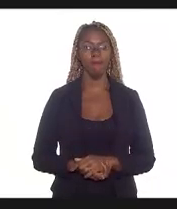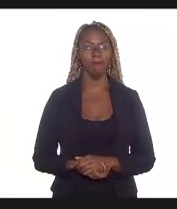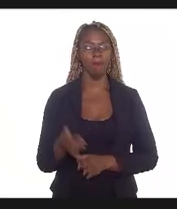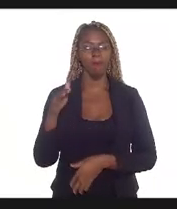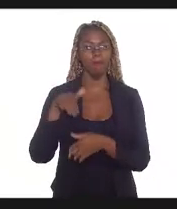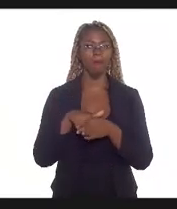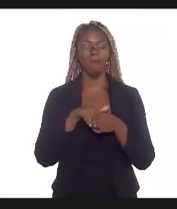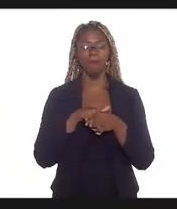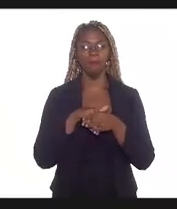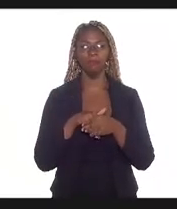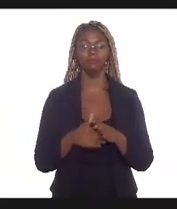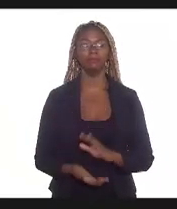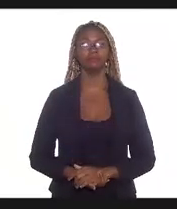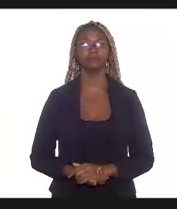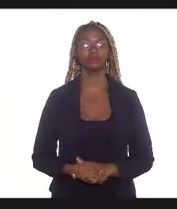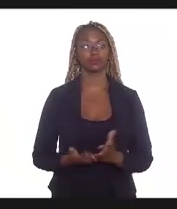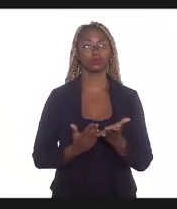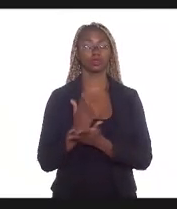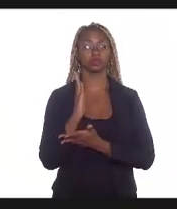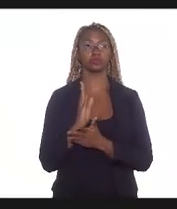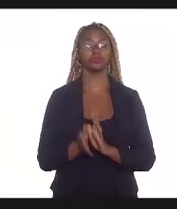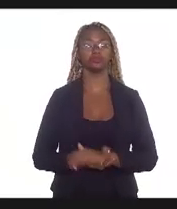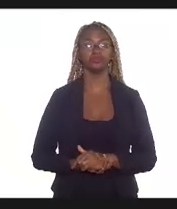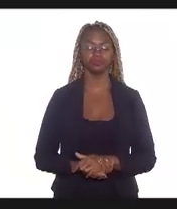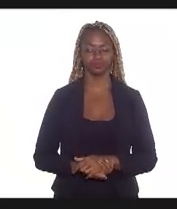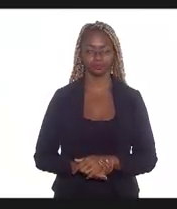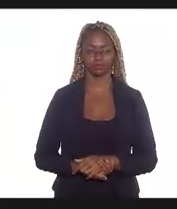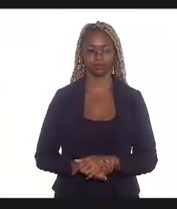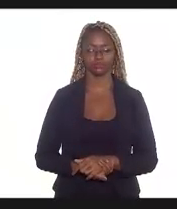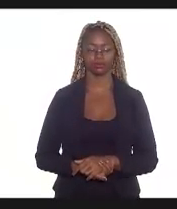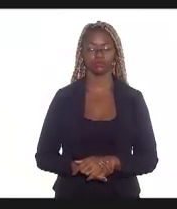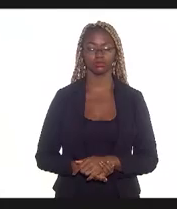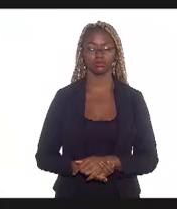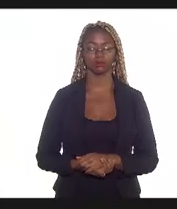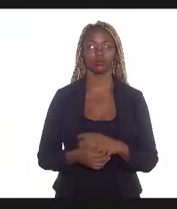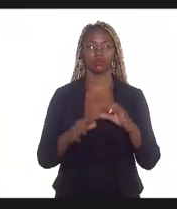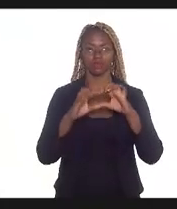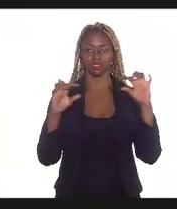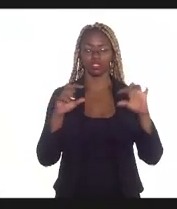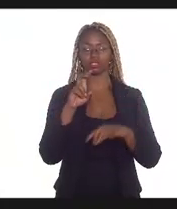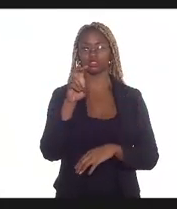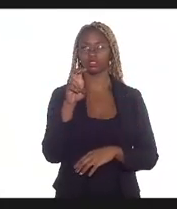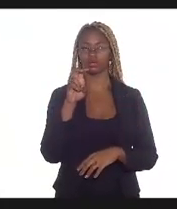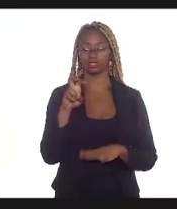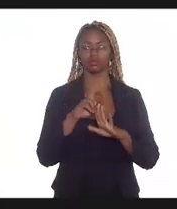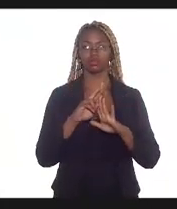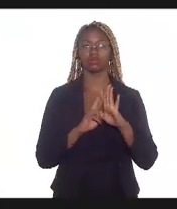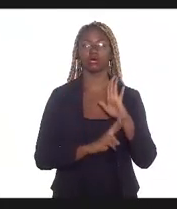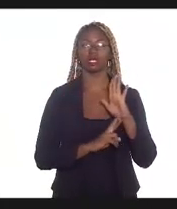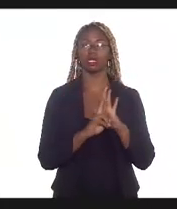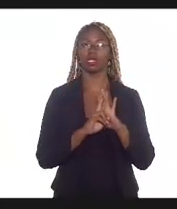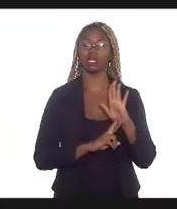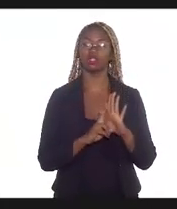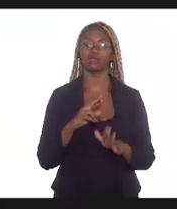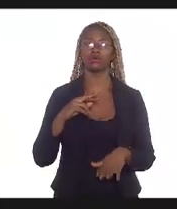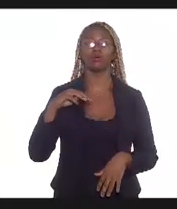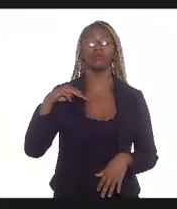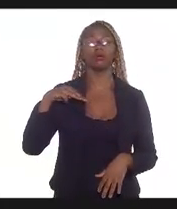Em votação. Aprovado. O item 5 da pauta, relator deputado Márcio Pacheco, número